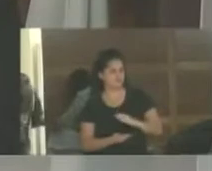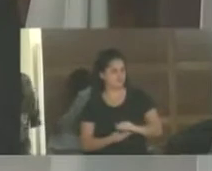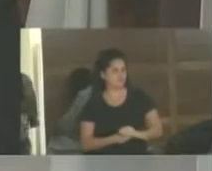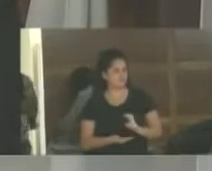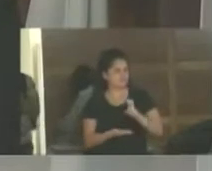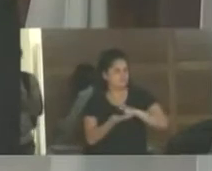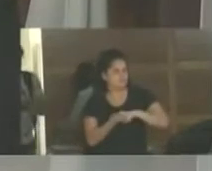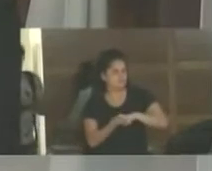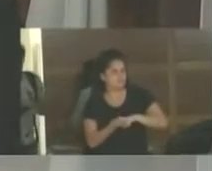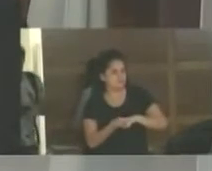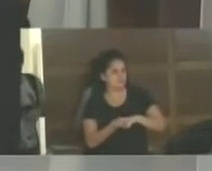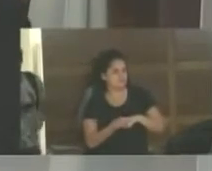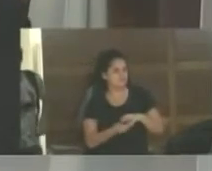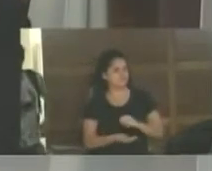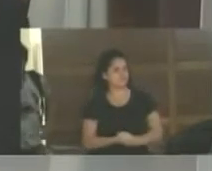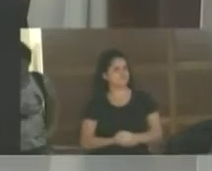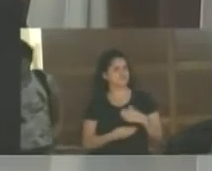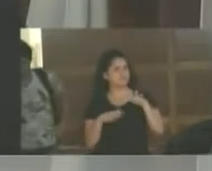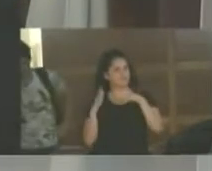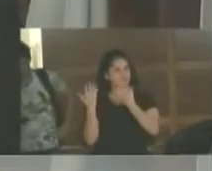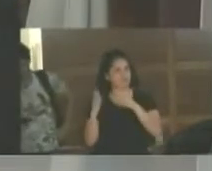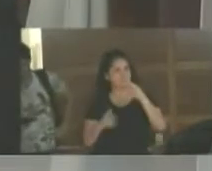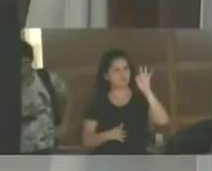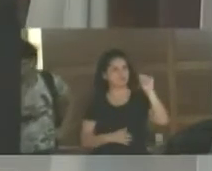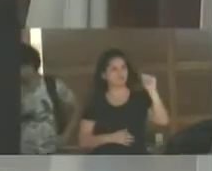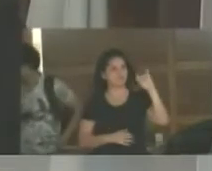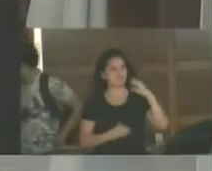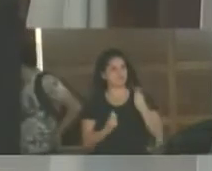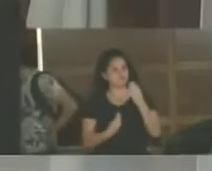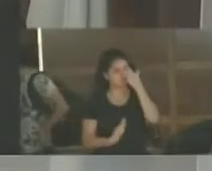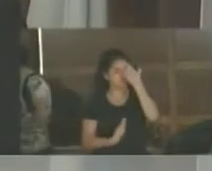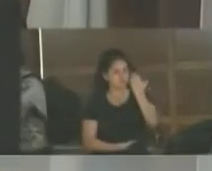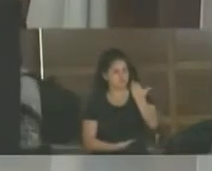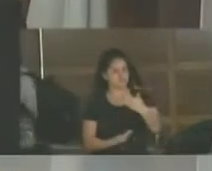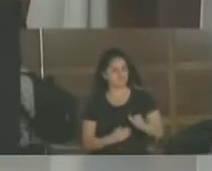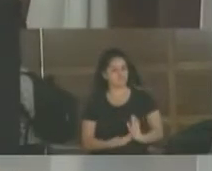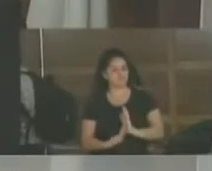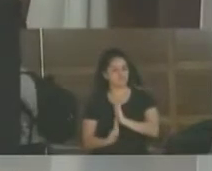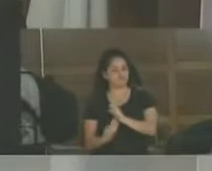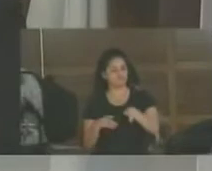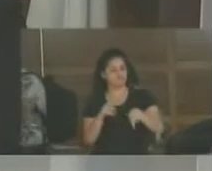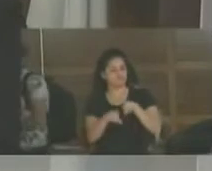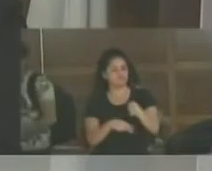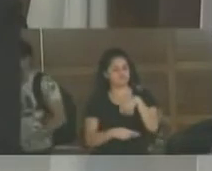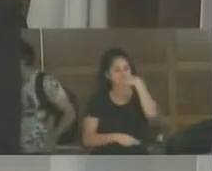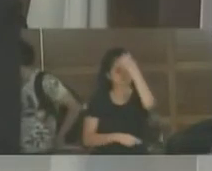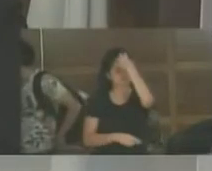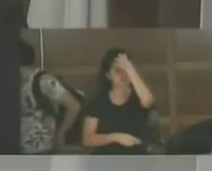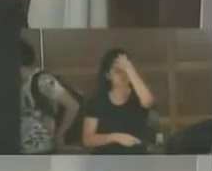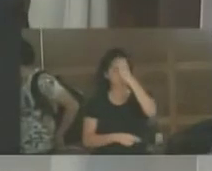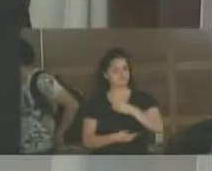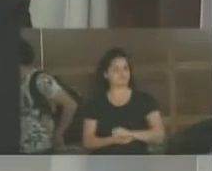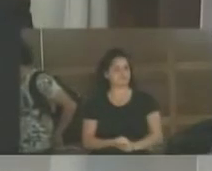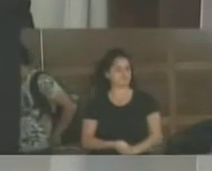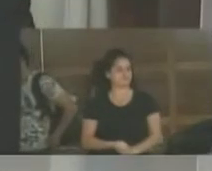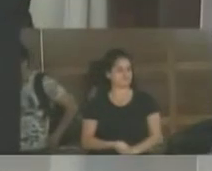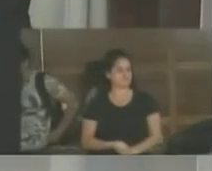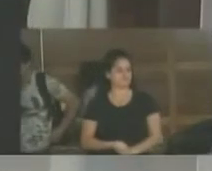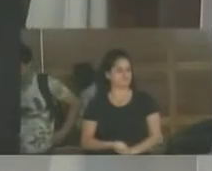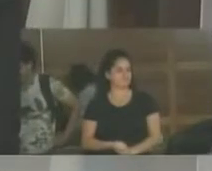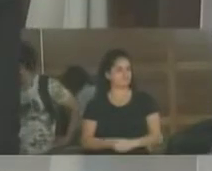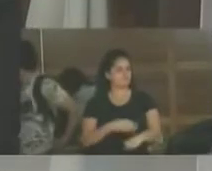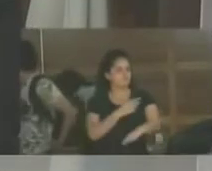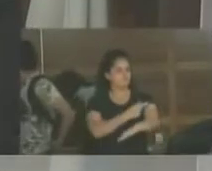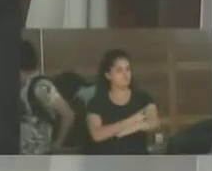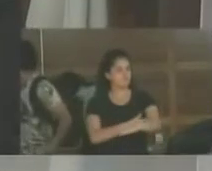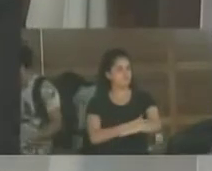tarde. Então, meus parabéns, seu Faria. Muitíssimo obrigada por atender a população de Angra como se deve, educadamente